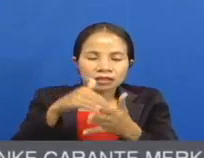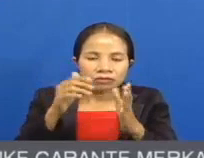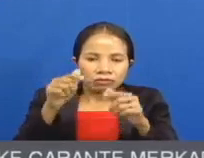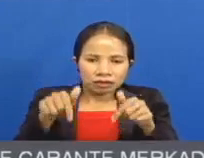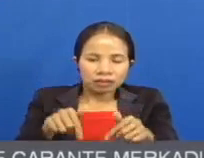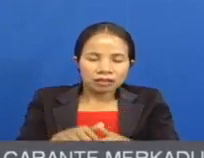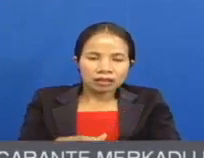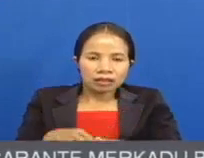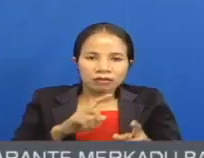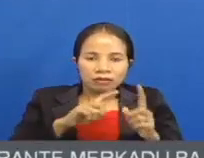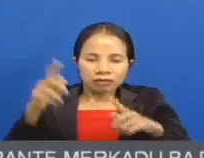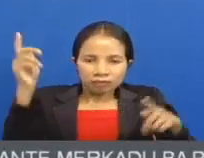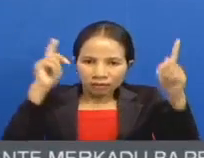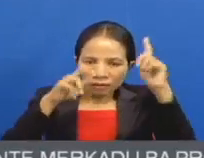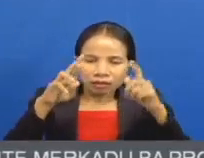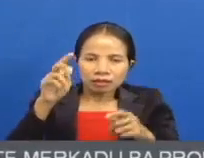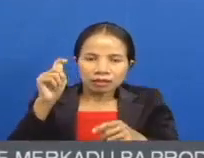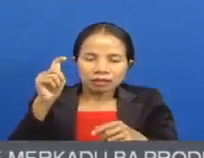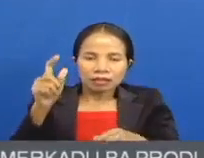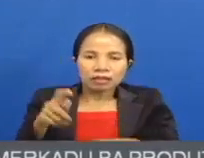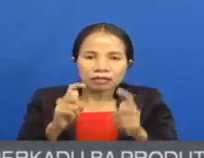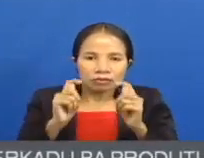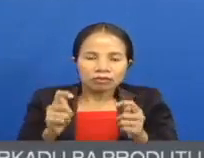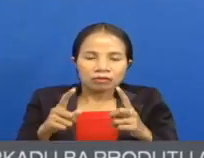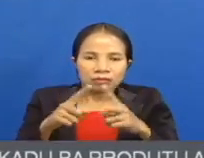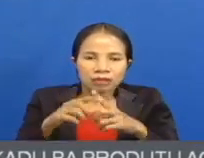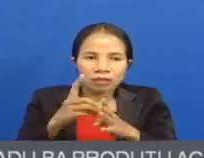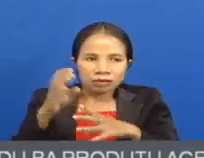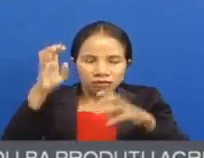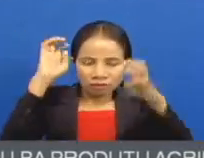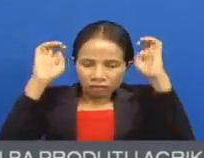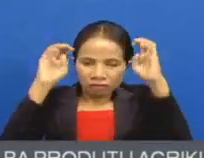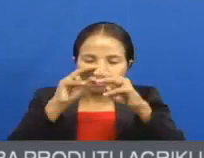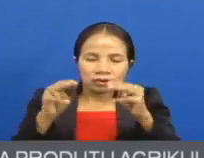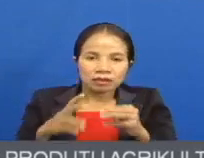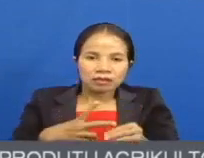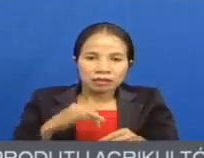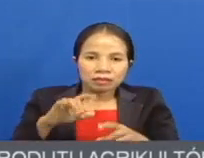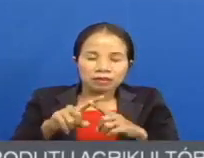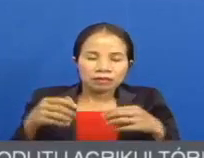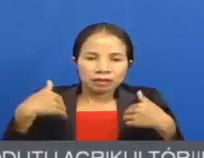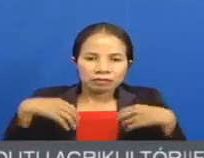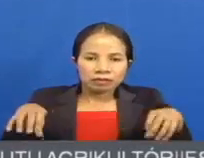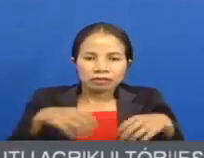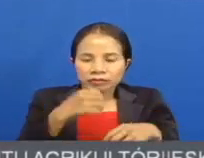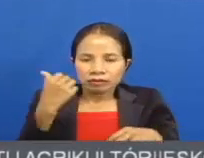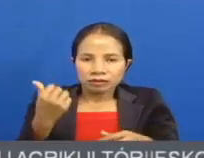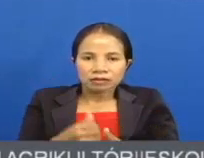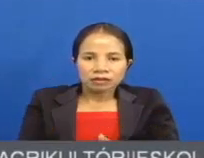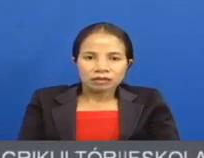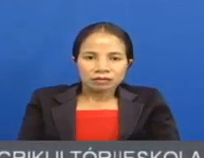tamba preocupação, né? RTTL tenta confirmar a diretora de educação no município dele, mas bem ocupado o serviço